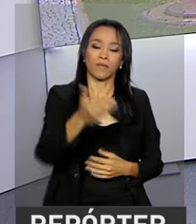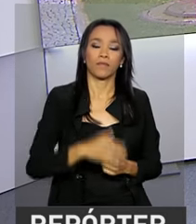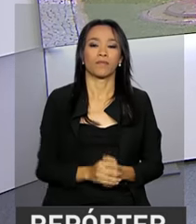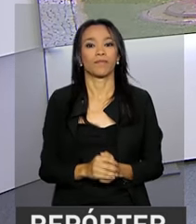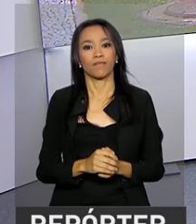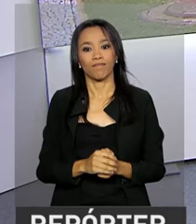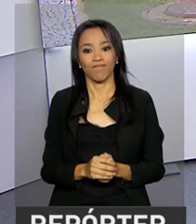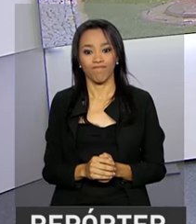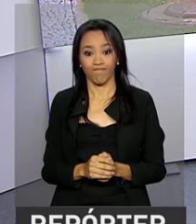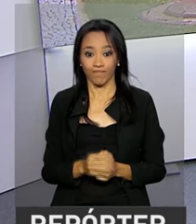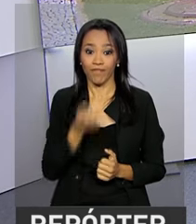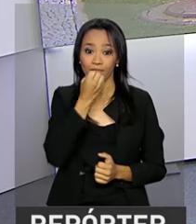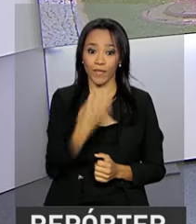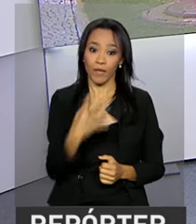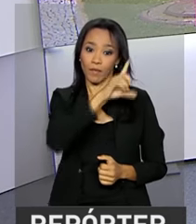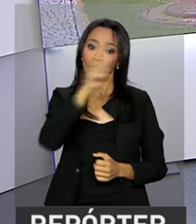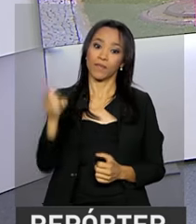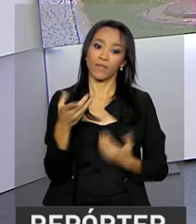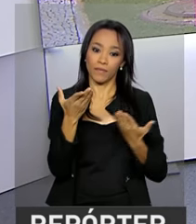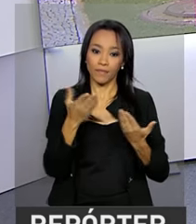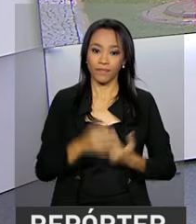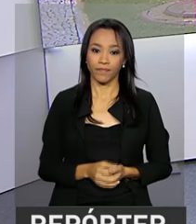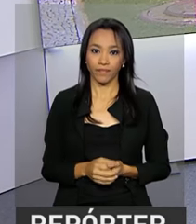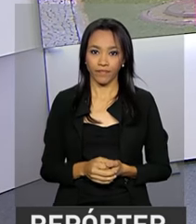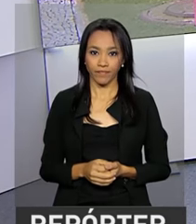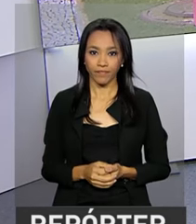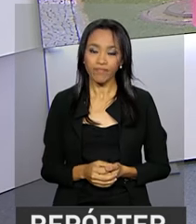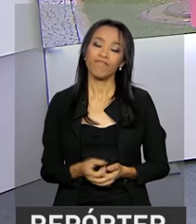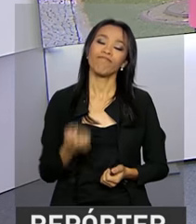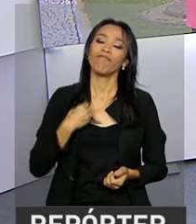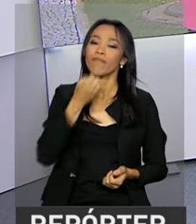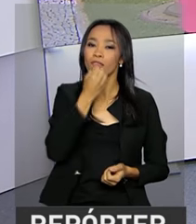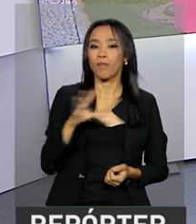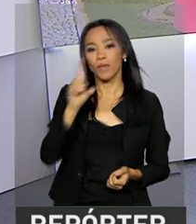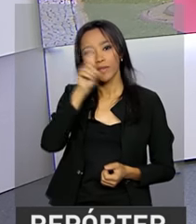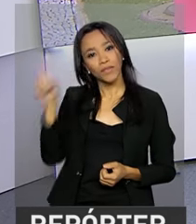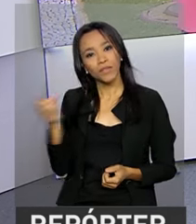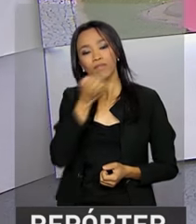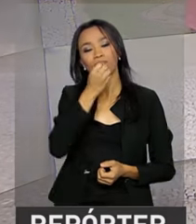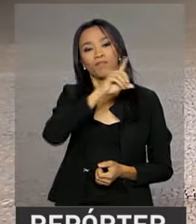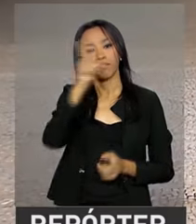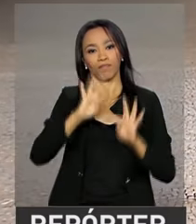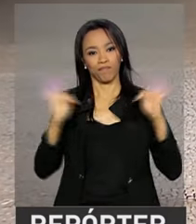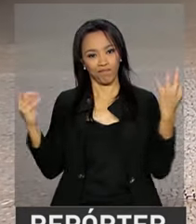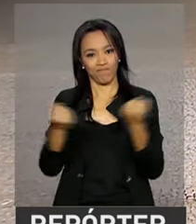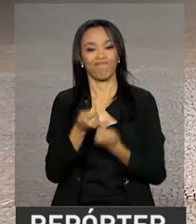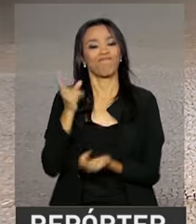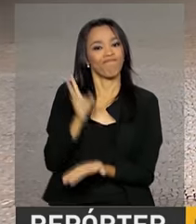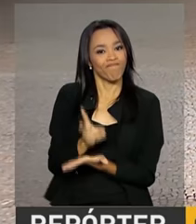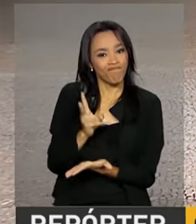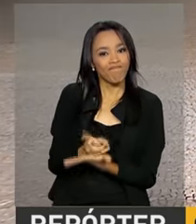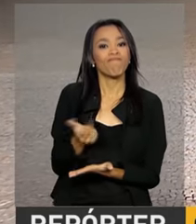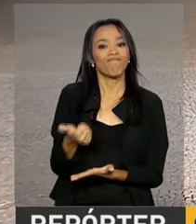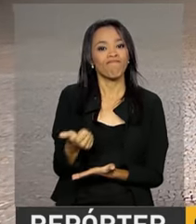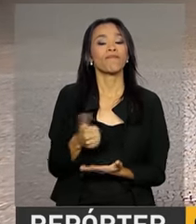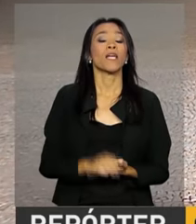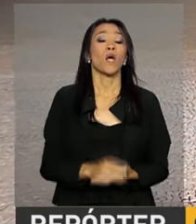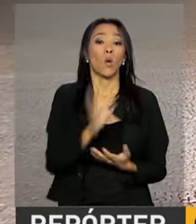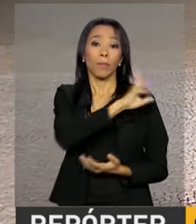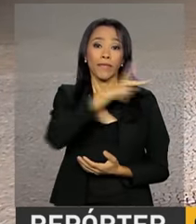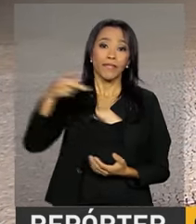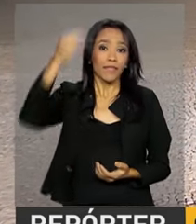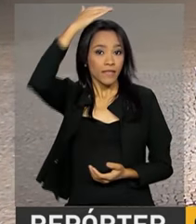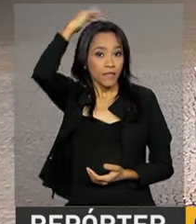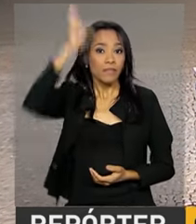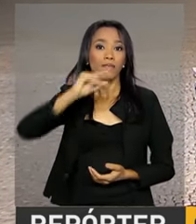gabriela bom dia pra você bom dia leandro bom dia a todos é isso mesmo o presidente michel temer vai